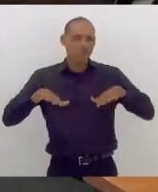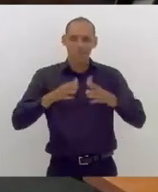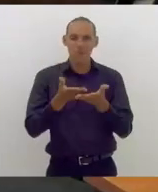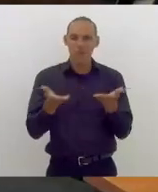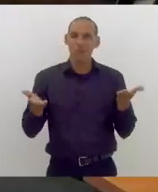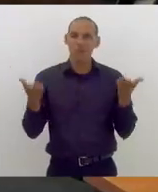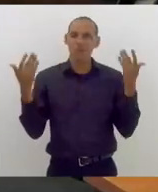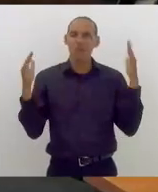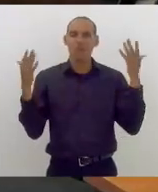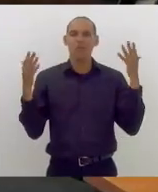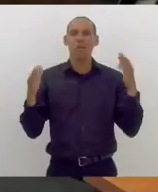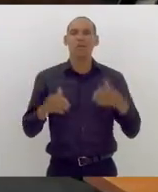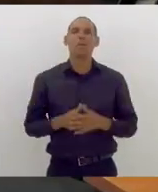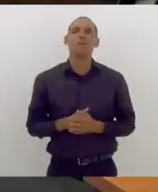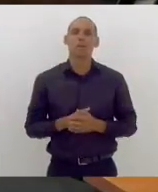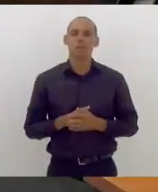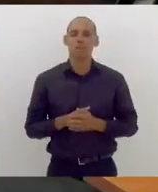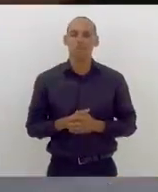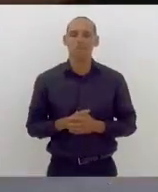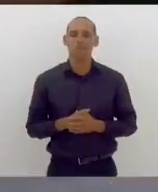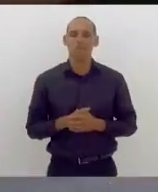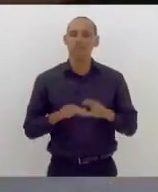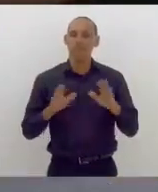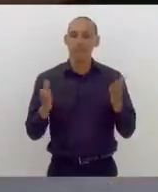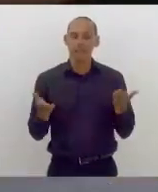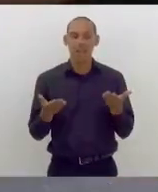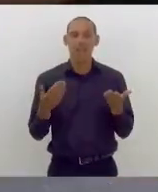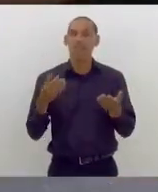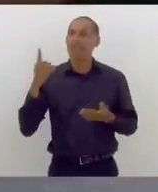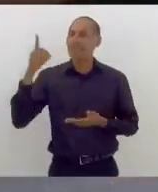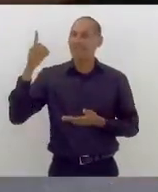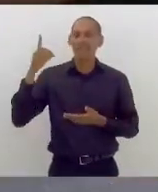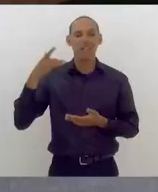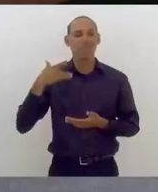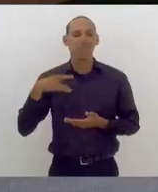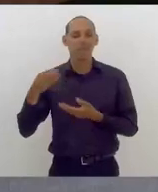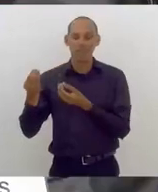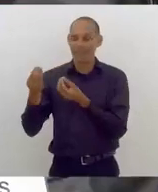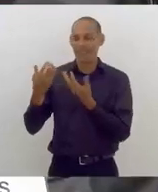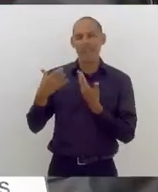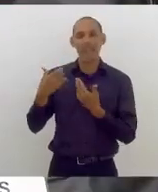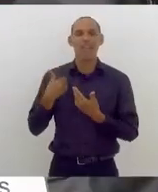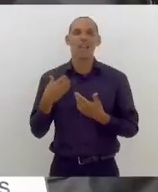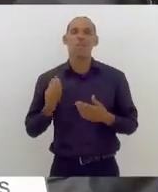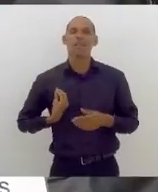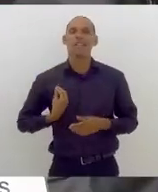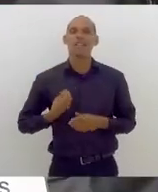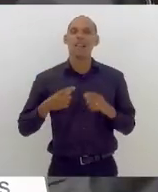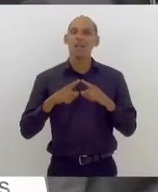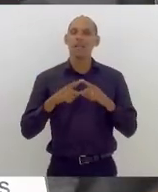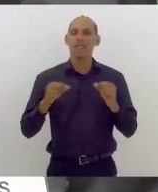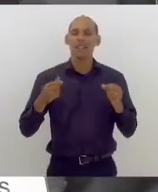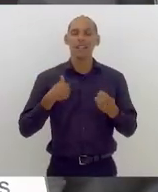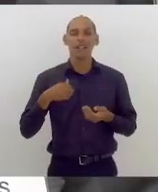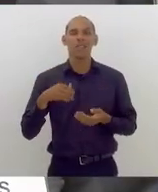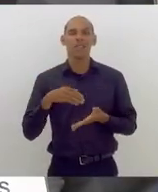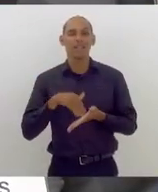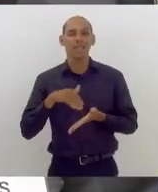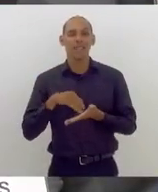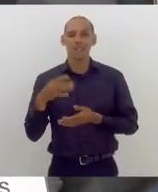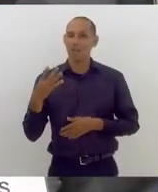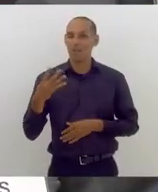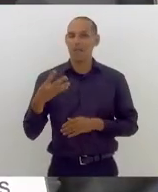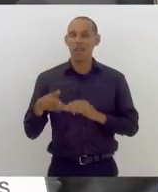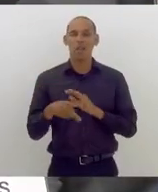Agora... Eu, pela misericórdia de Deus, estou em Brasília como 4ª secretária da mesa